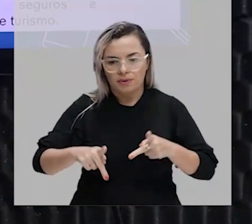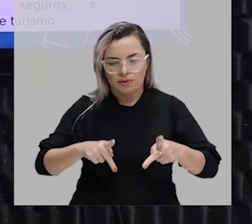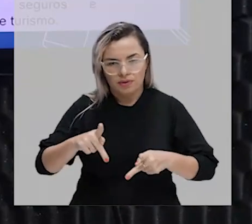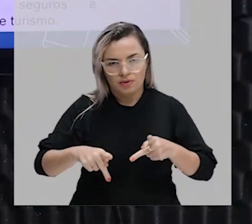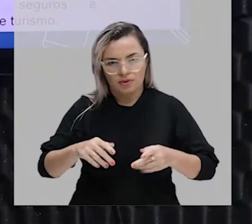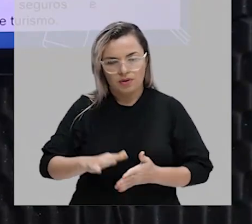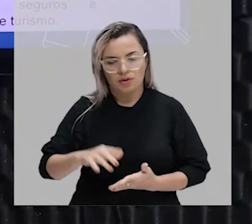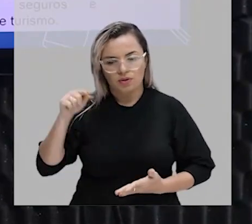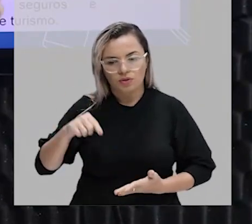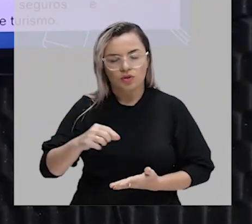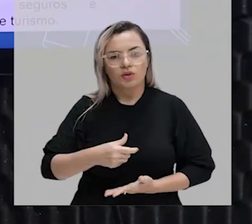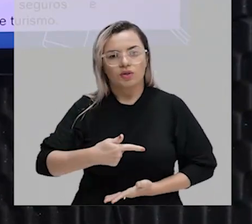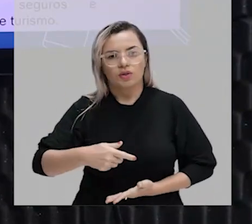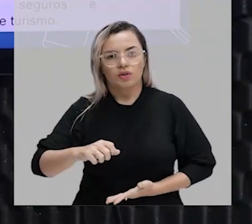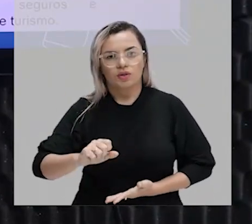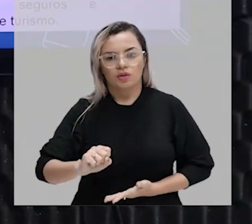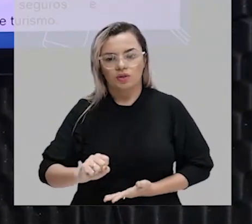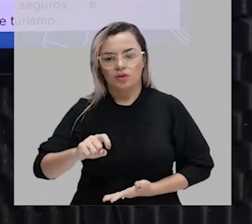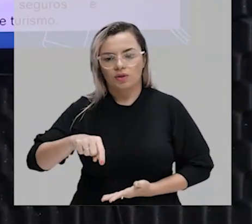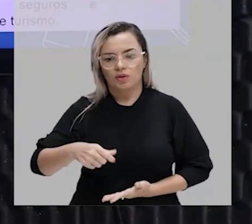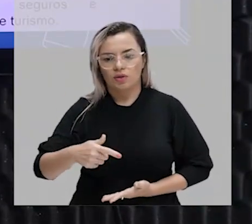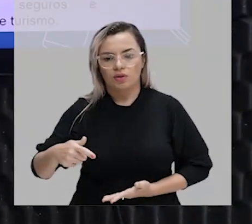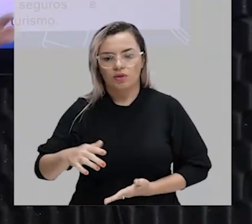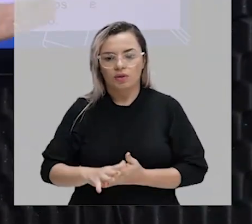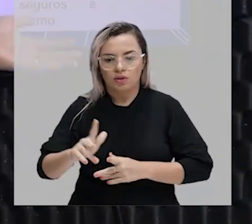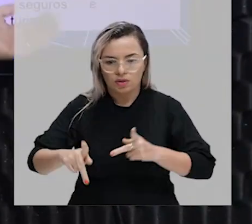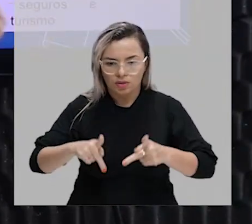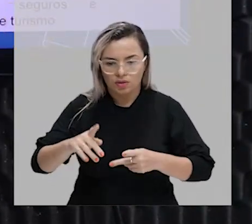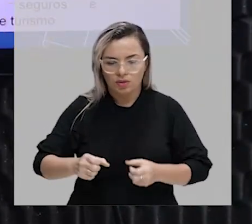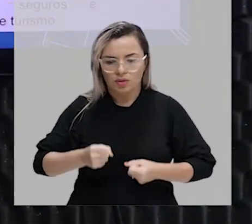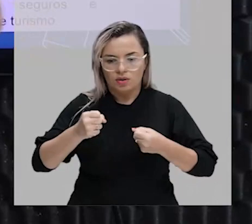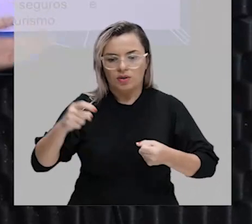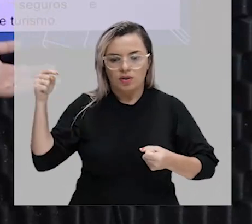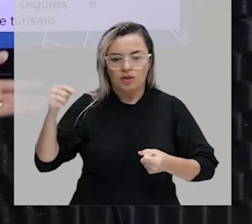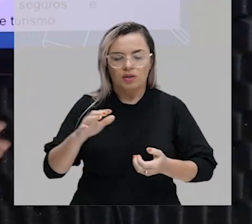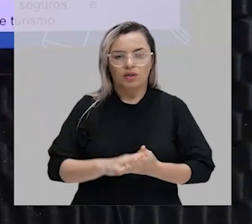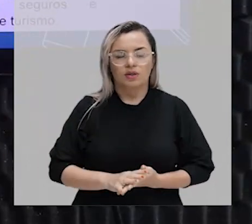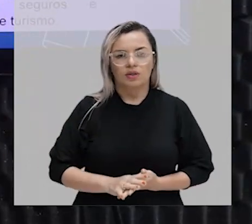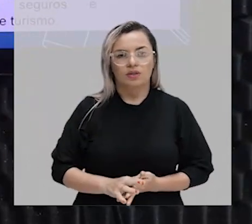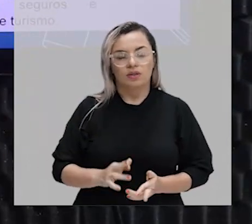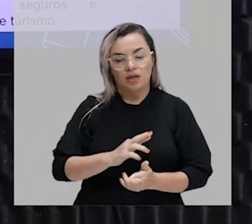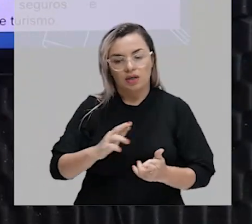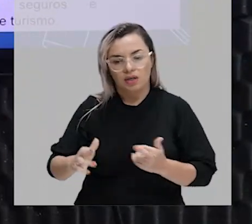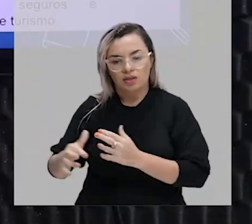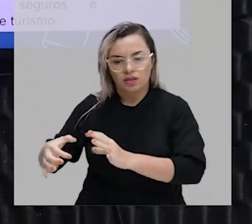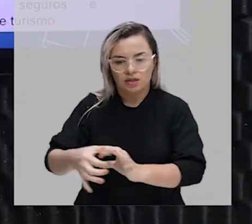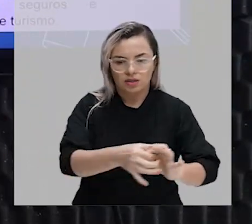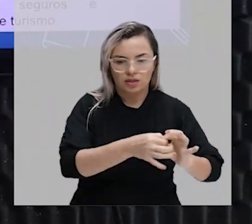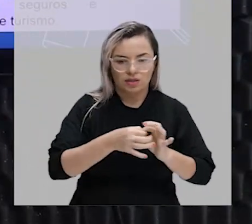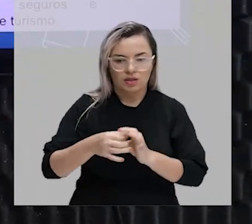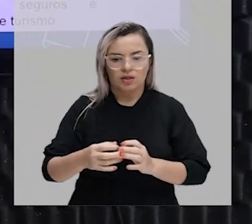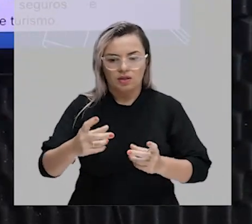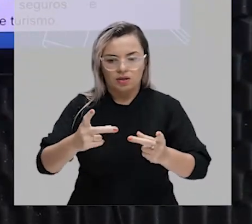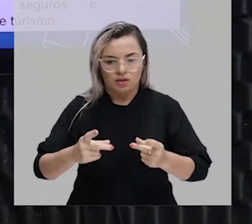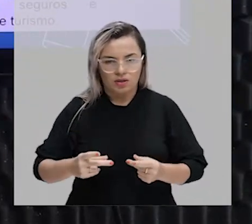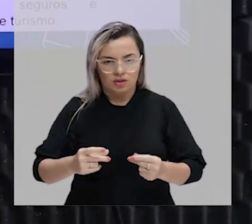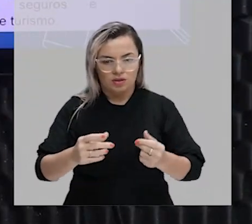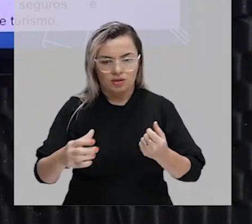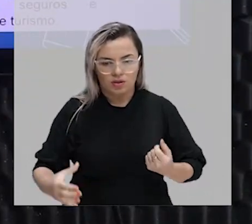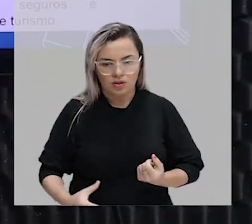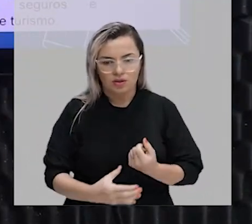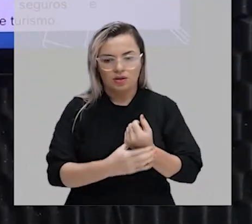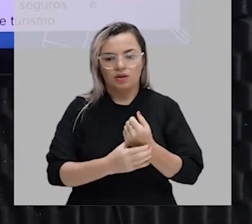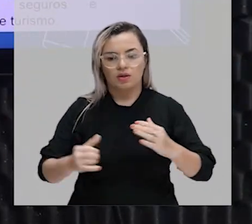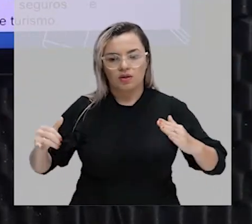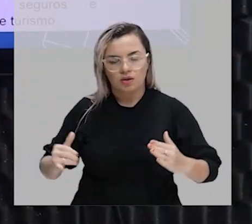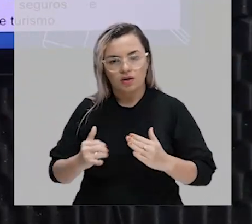destaque principalmente nas atividades ligadas ao setor financeiro, de seguros, imobiliário e turismo. Quem não conhece a famosa Wall Street,